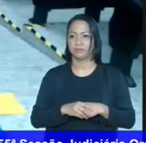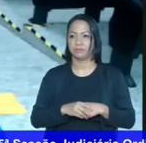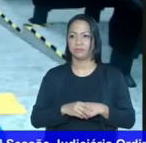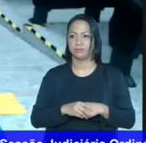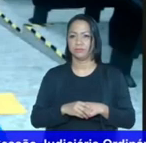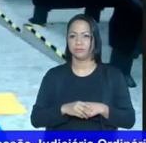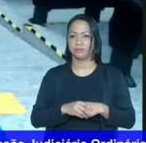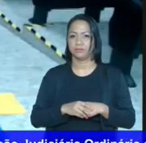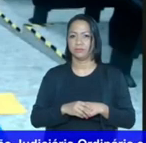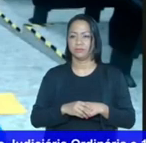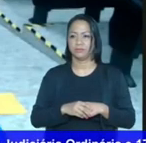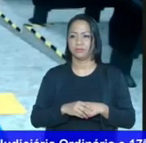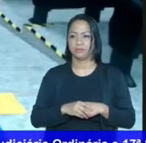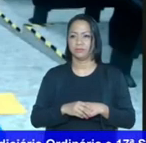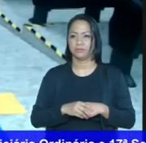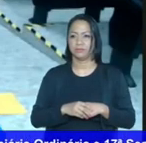Imagem ampla do plenário.